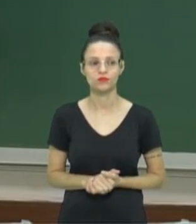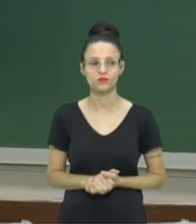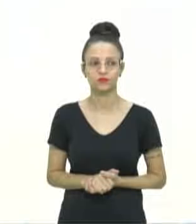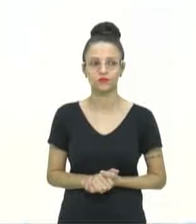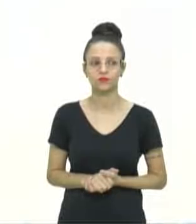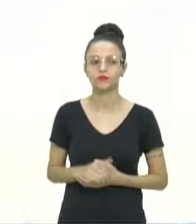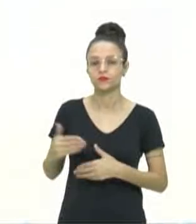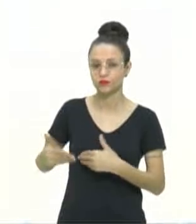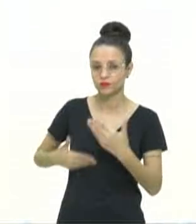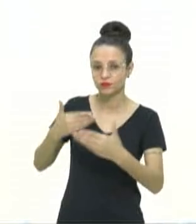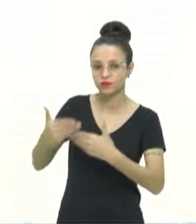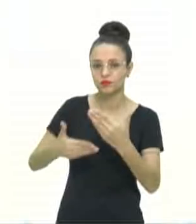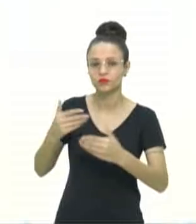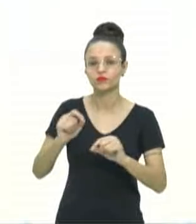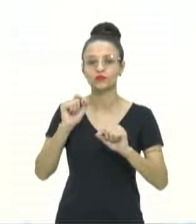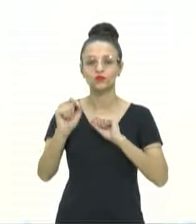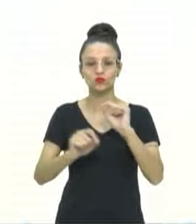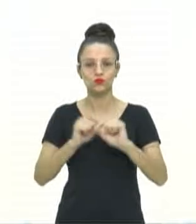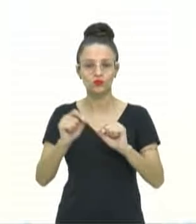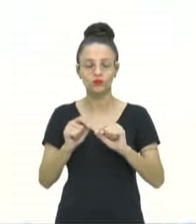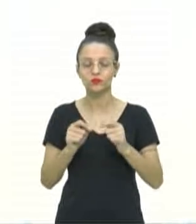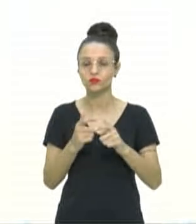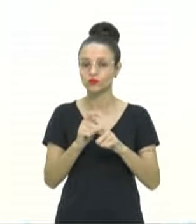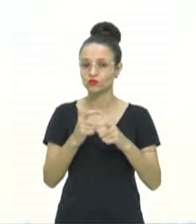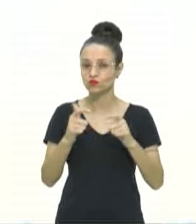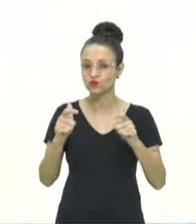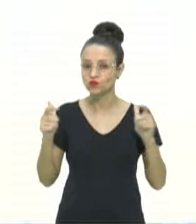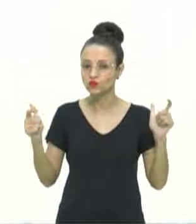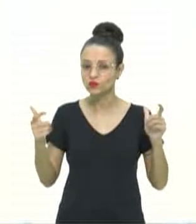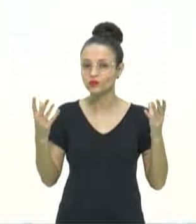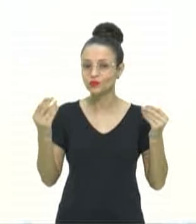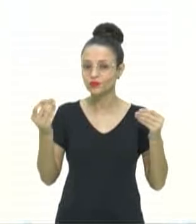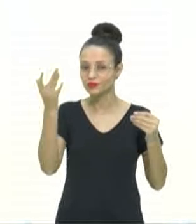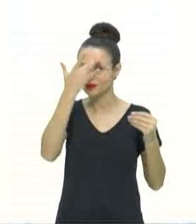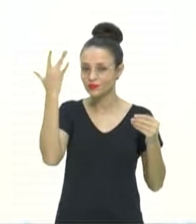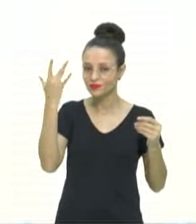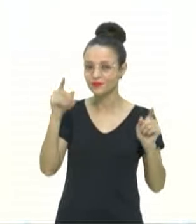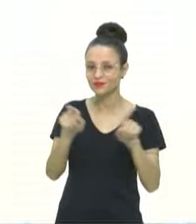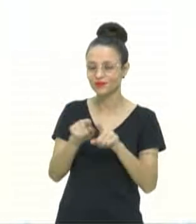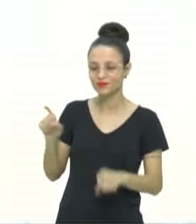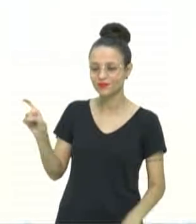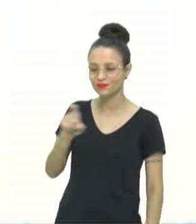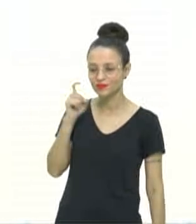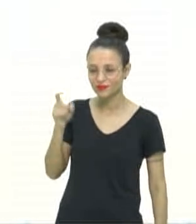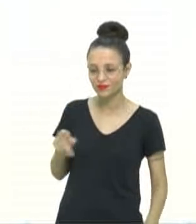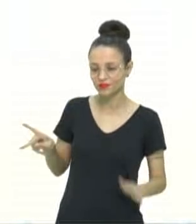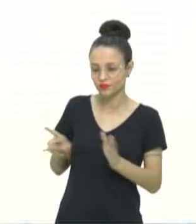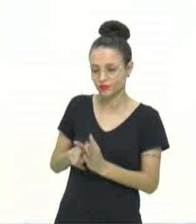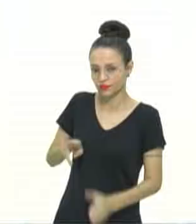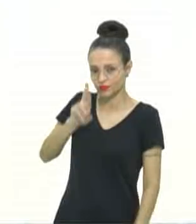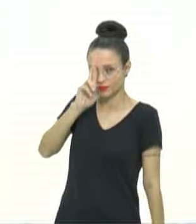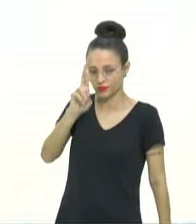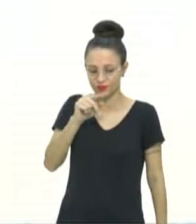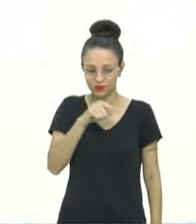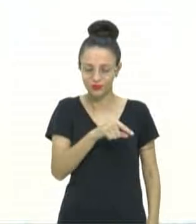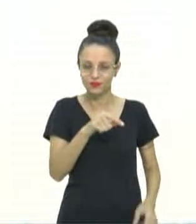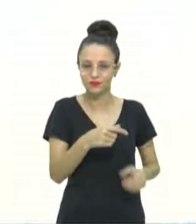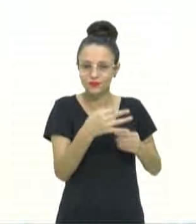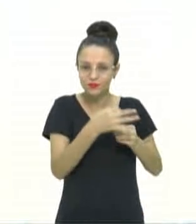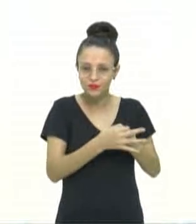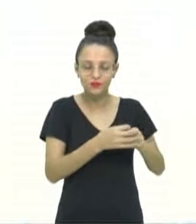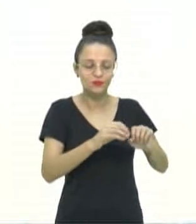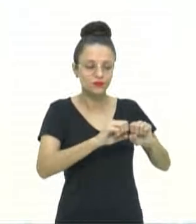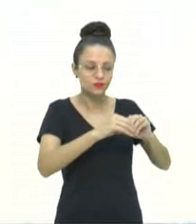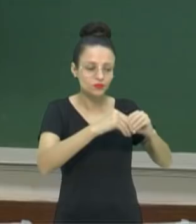esse processo fez com que um elevado número de trabalhadores e ex-proprietários de terras das pequenas áreas